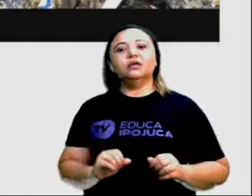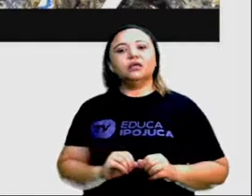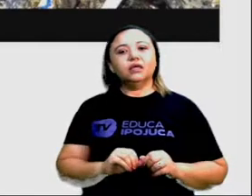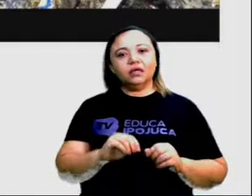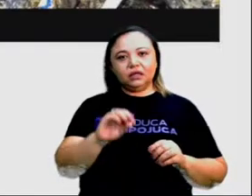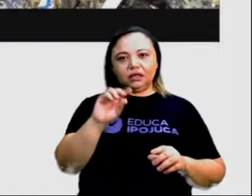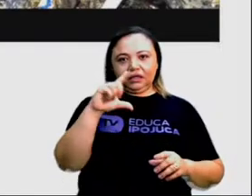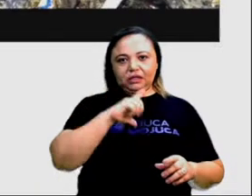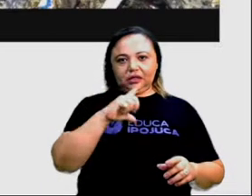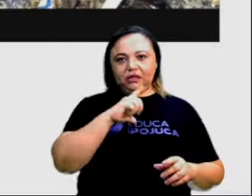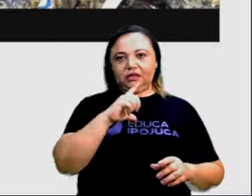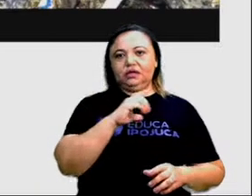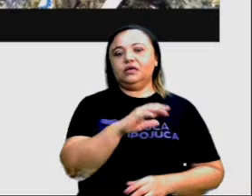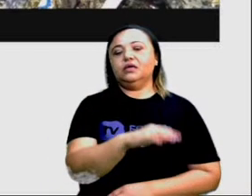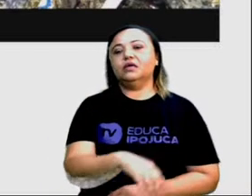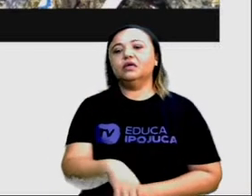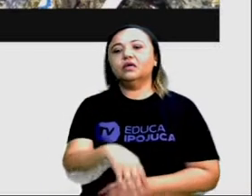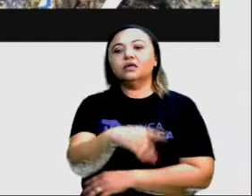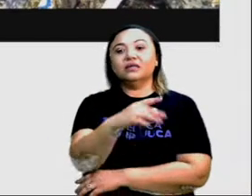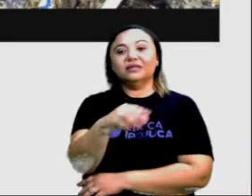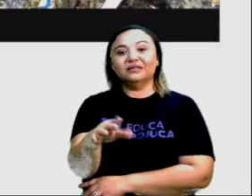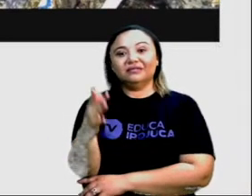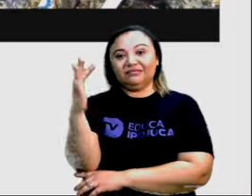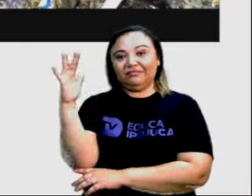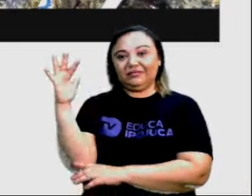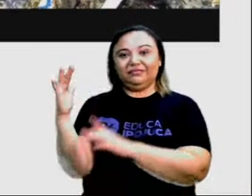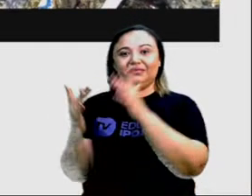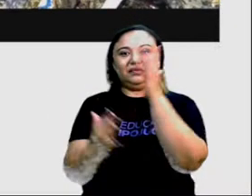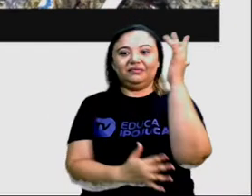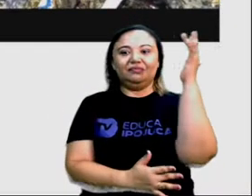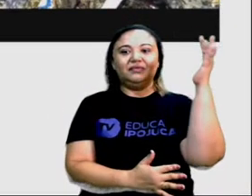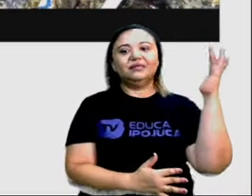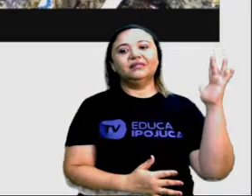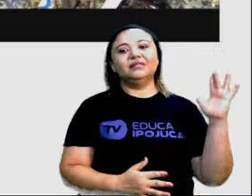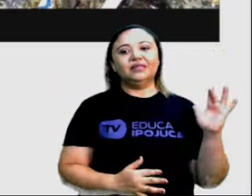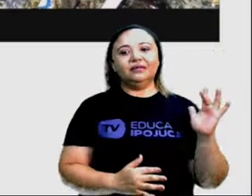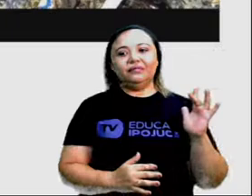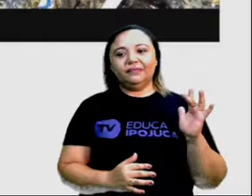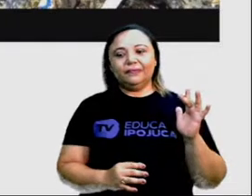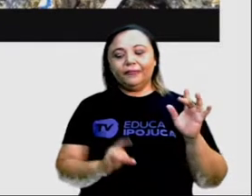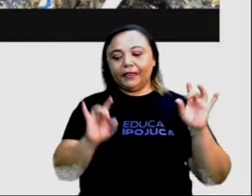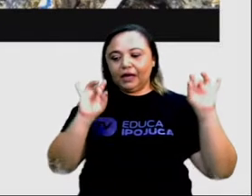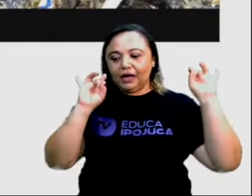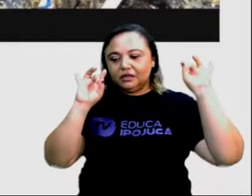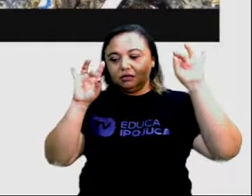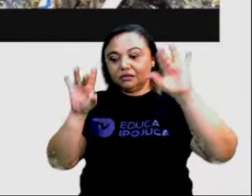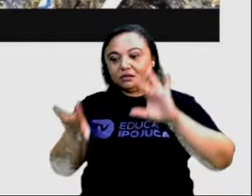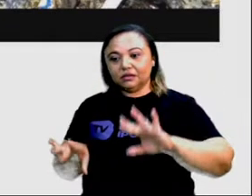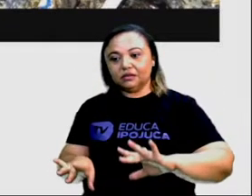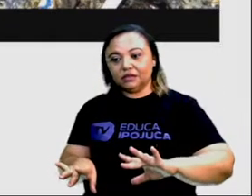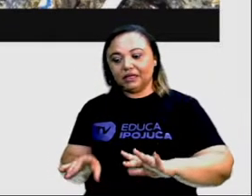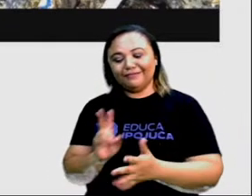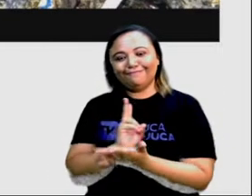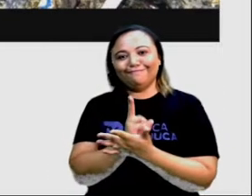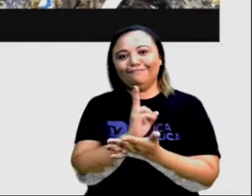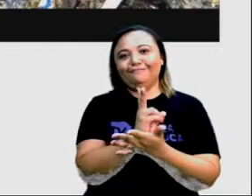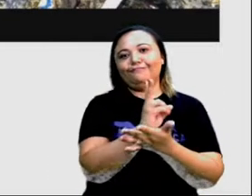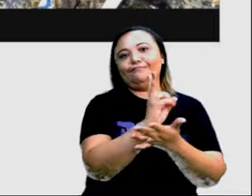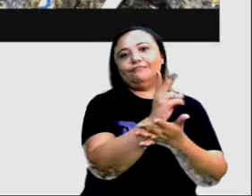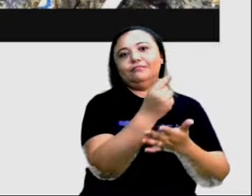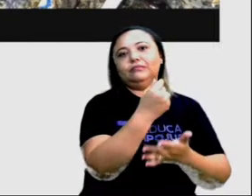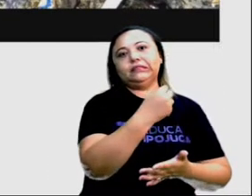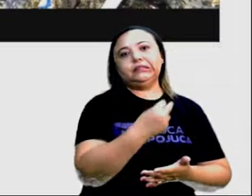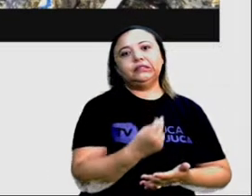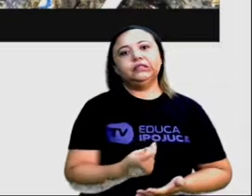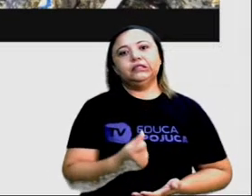sua vida útil, da extração da matéria-prima até o descarte final, são algumas das atitudes que fazem